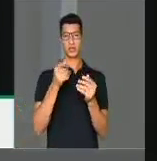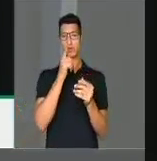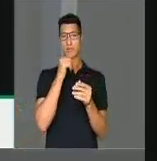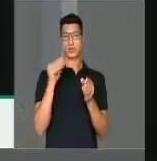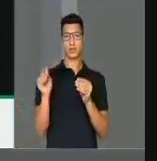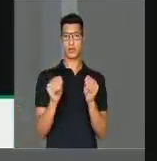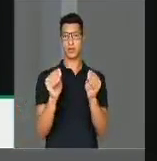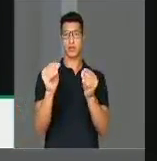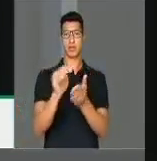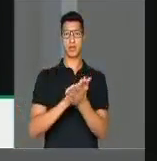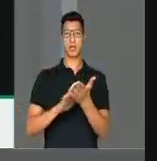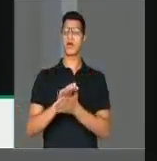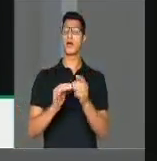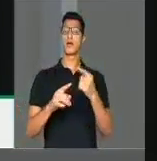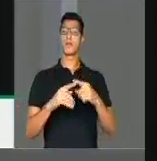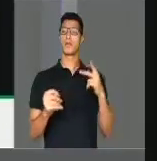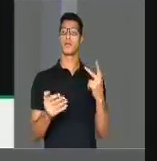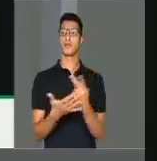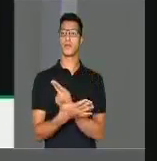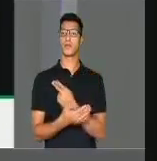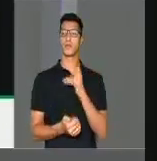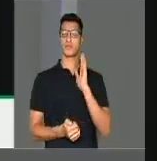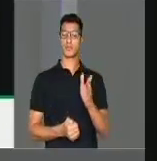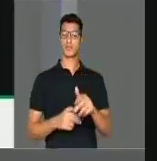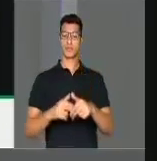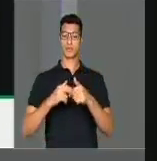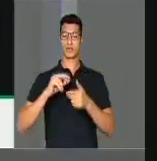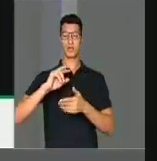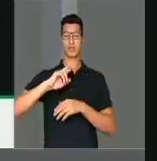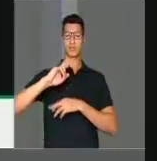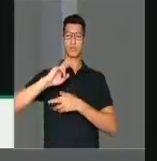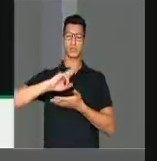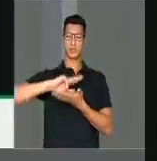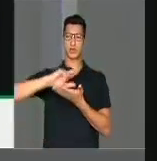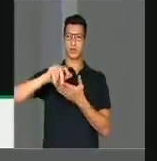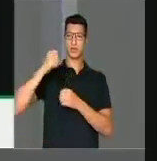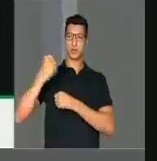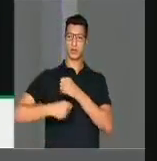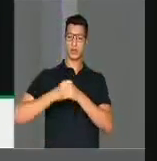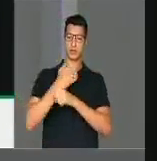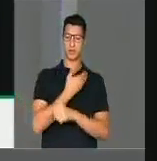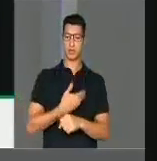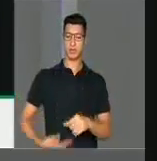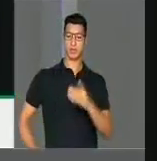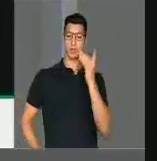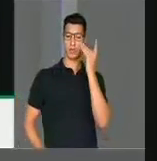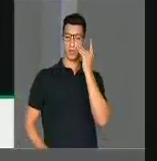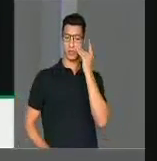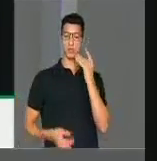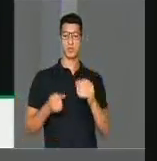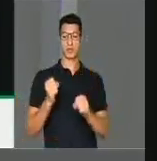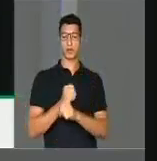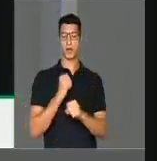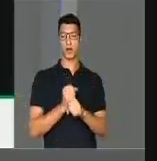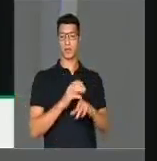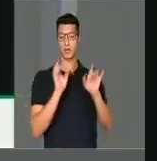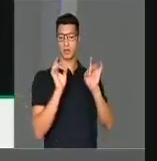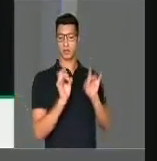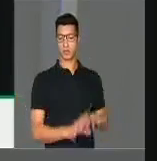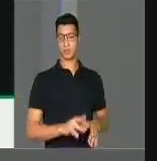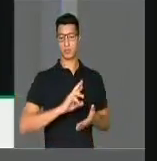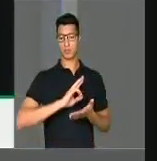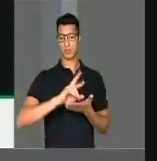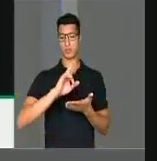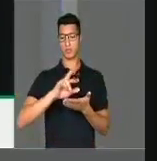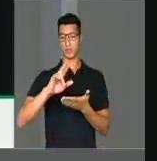a transposição das águas de São Francisco, o que aconteceu por vários anos durante o governo Dilma, que a obra foi